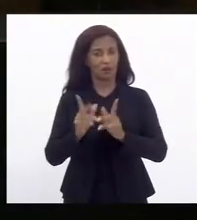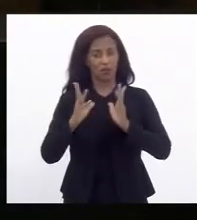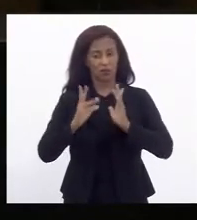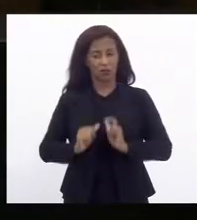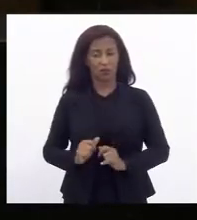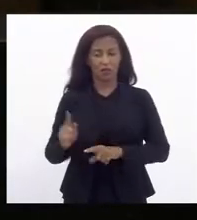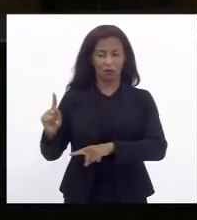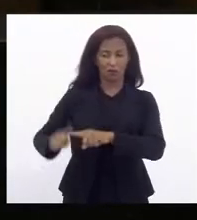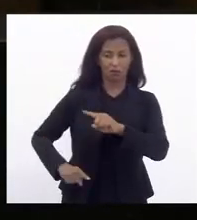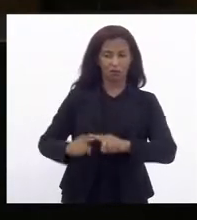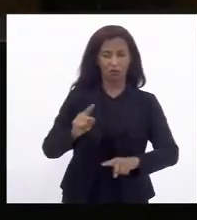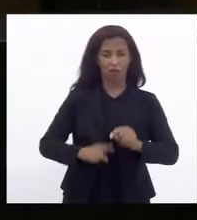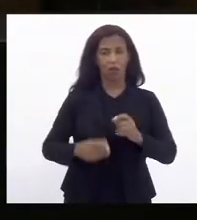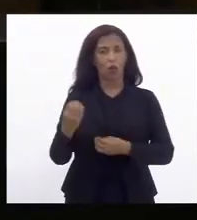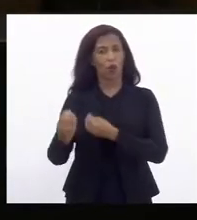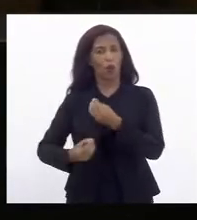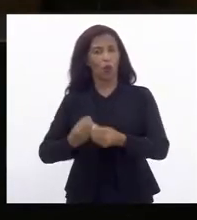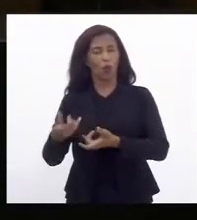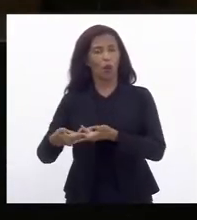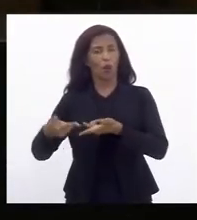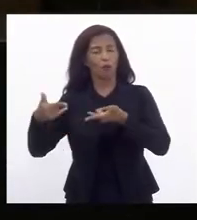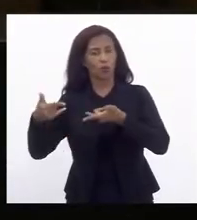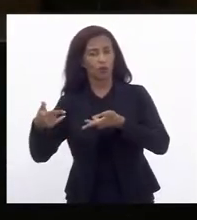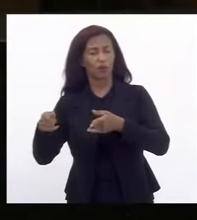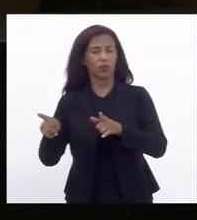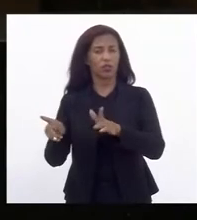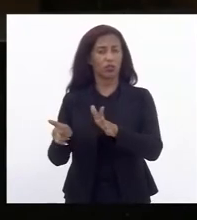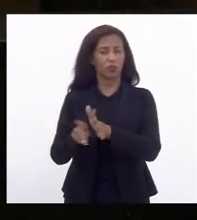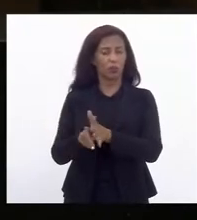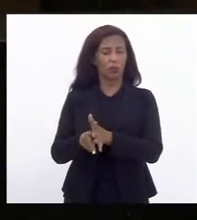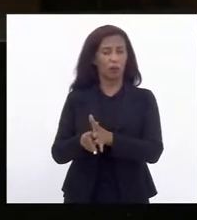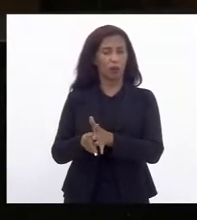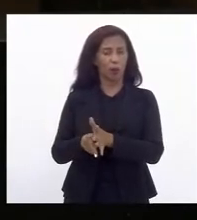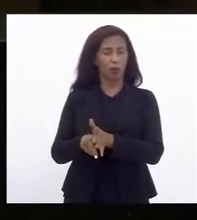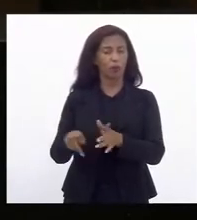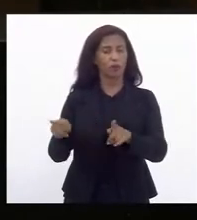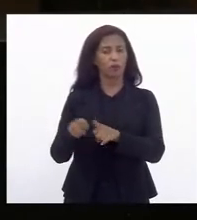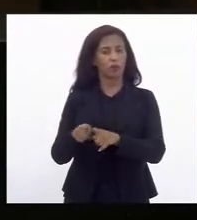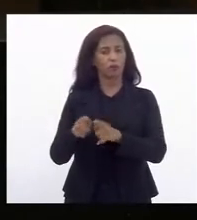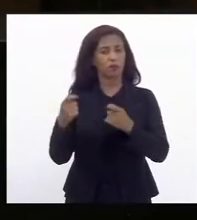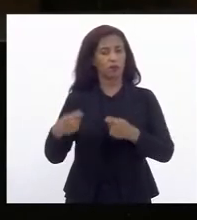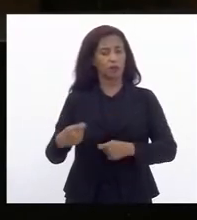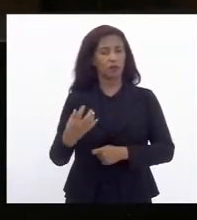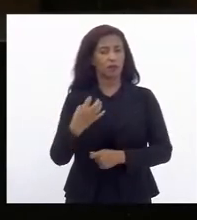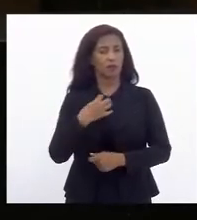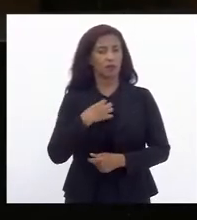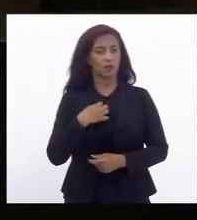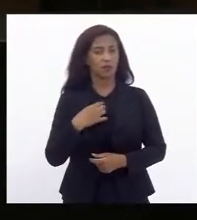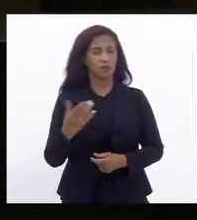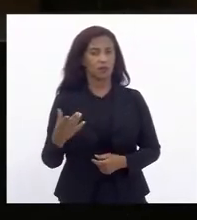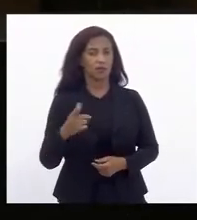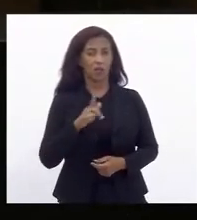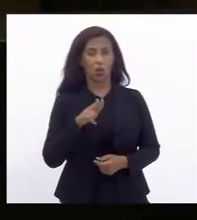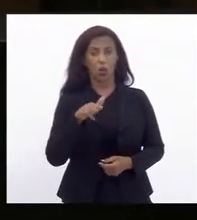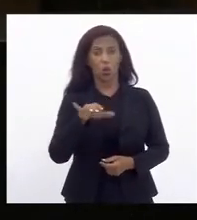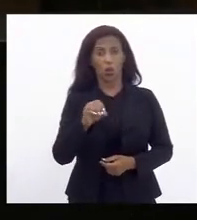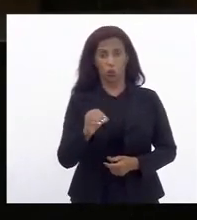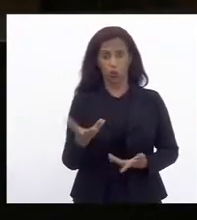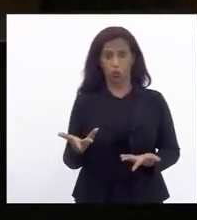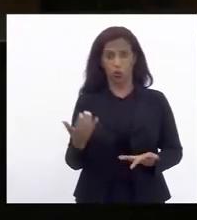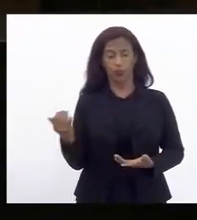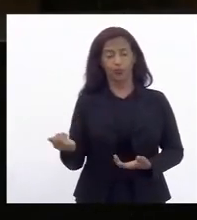higiene pessoal, como os absorventes, passam a ser, na verdade, itens de luxo.